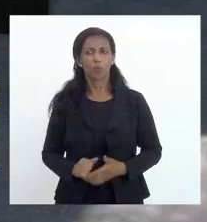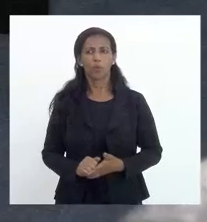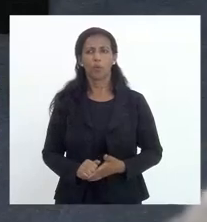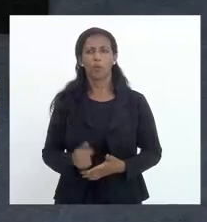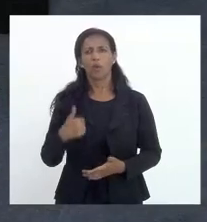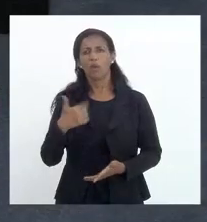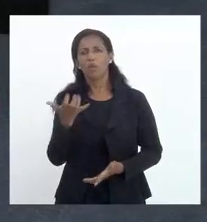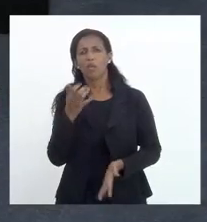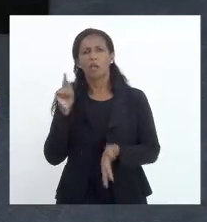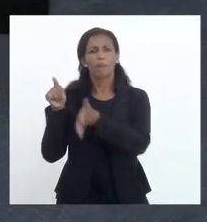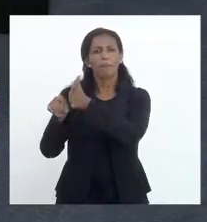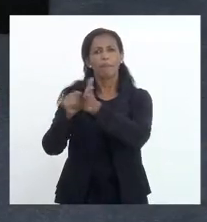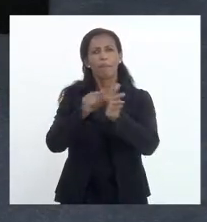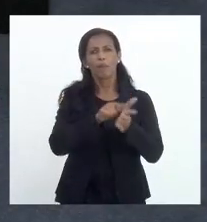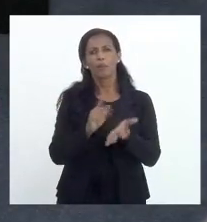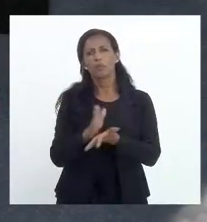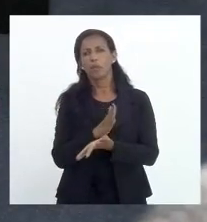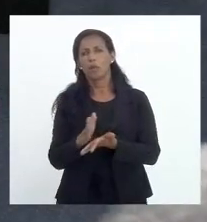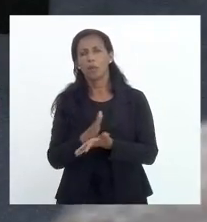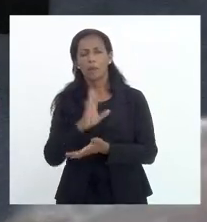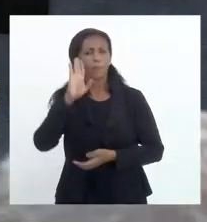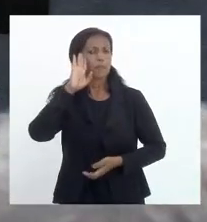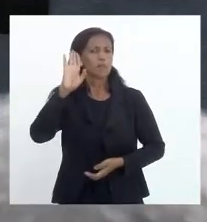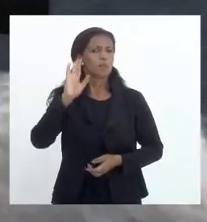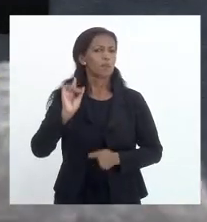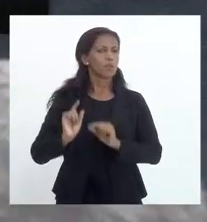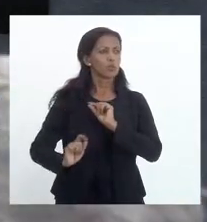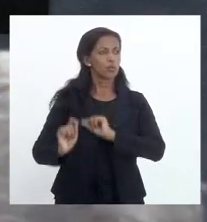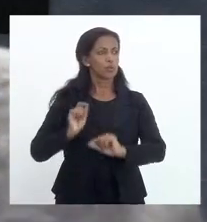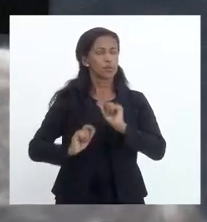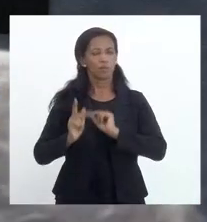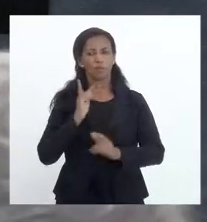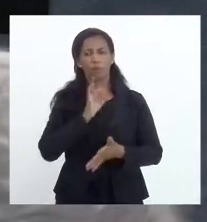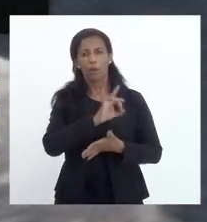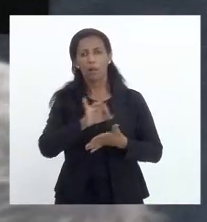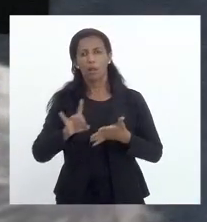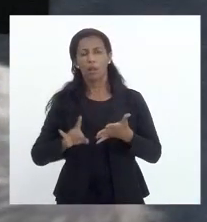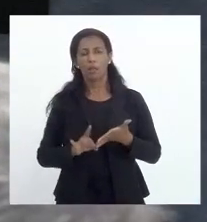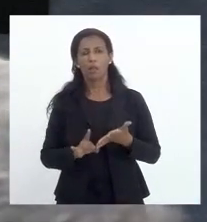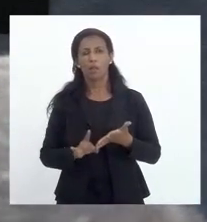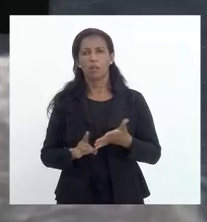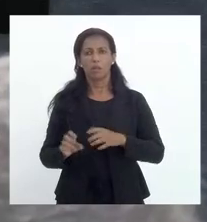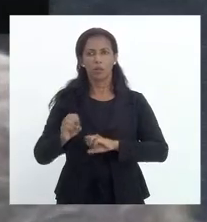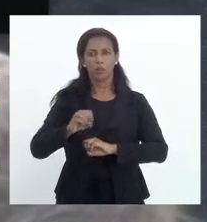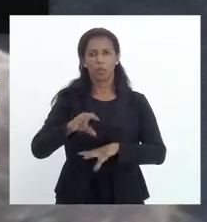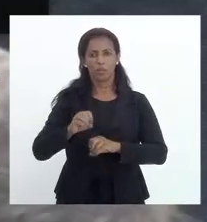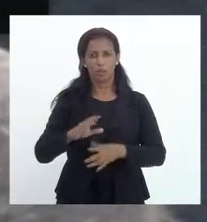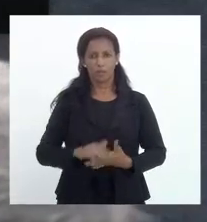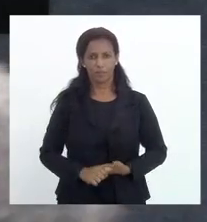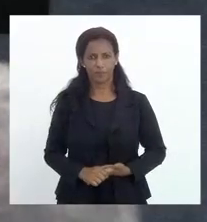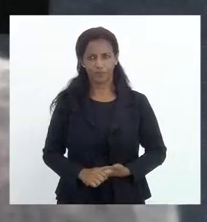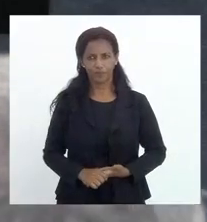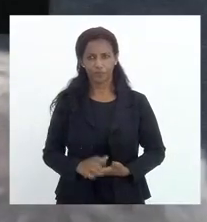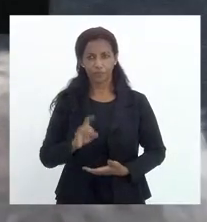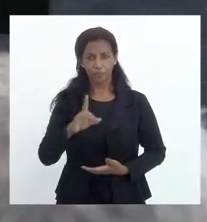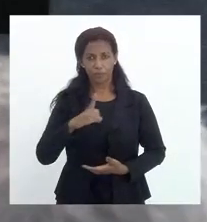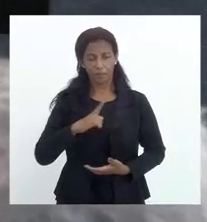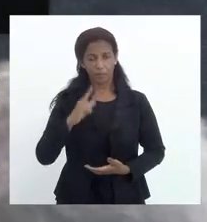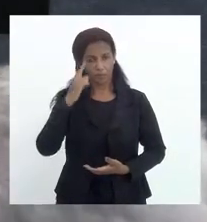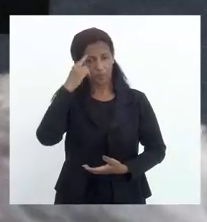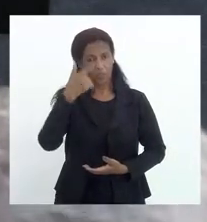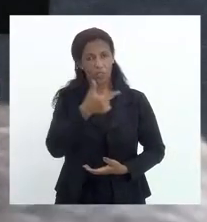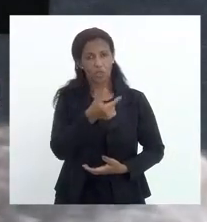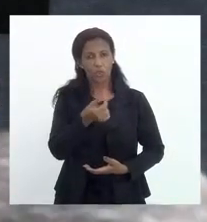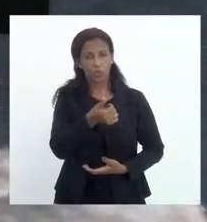algumas perguntas, principalmente no que se refere às questões da educação. Só para a gente ter uma ideia, de